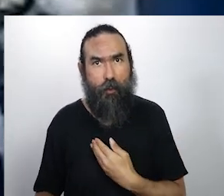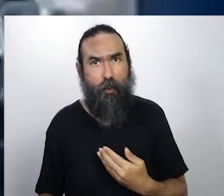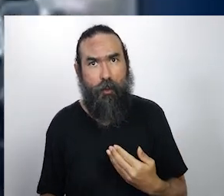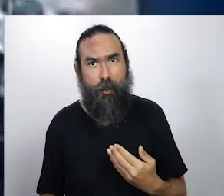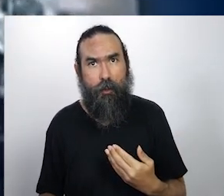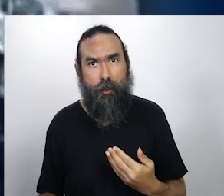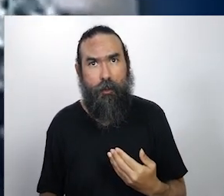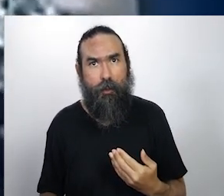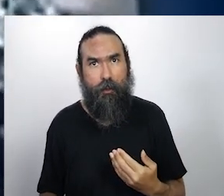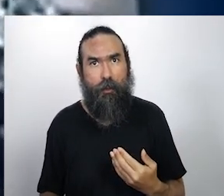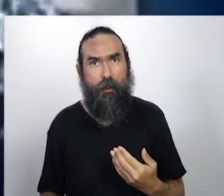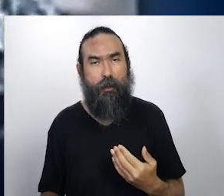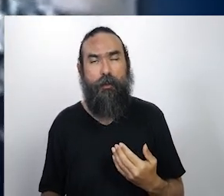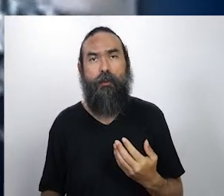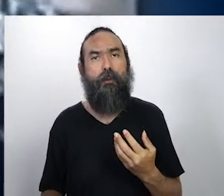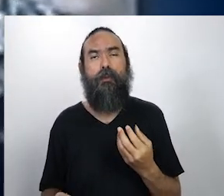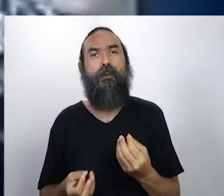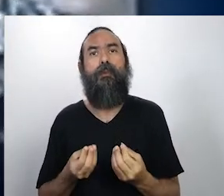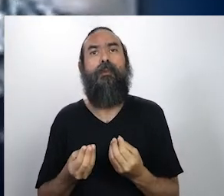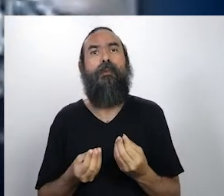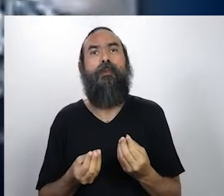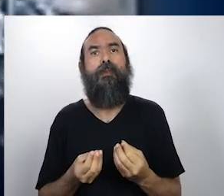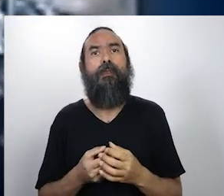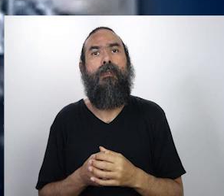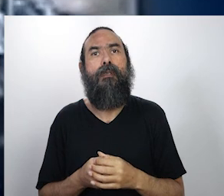de aprender...